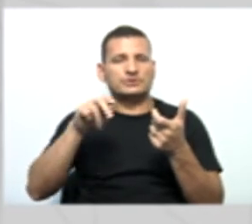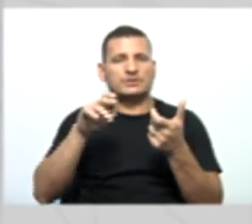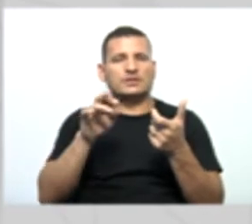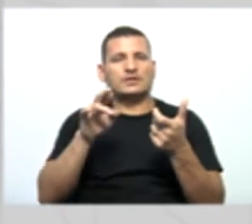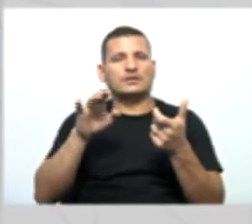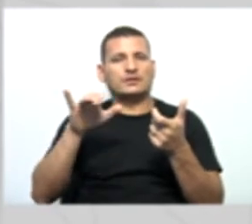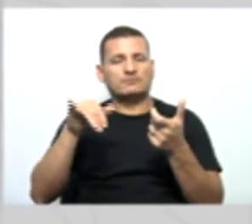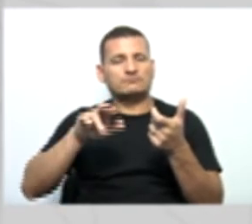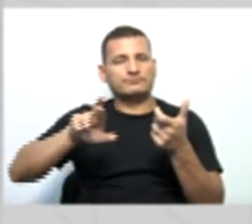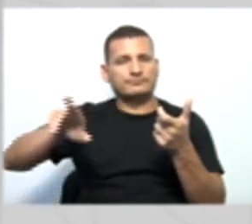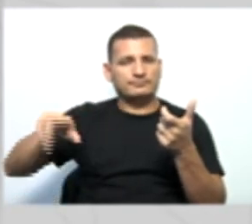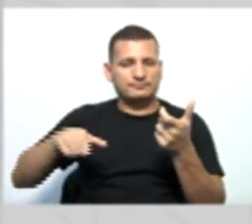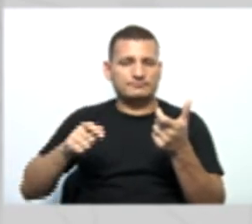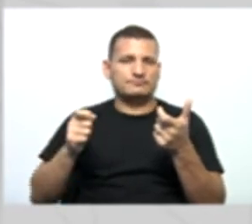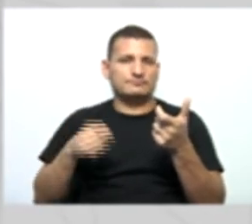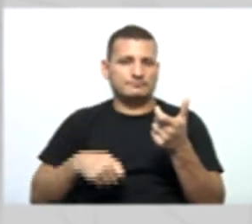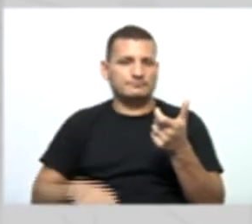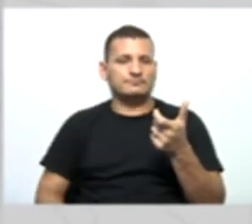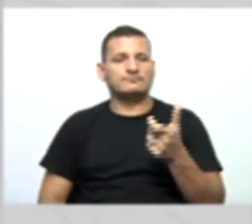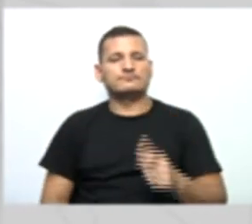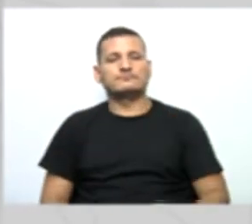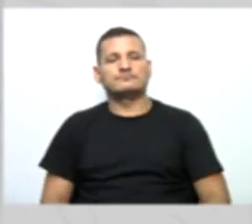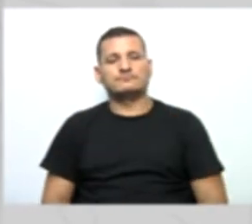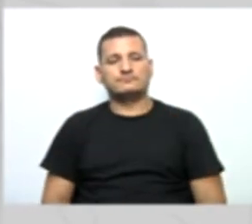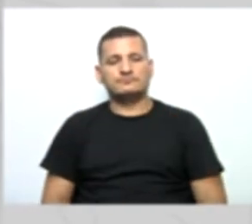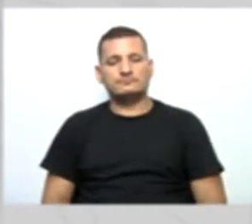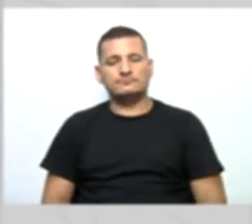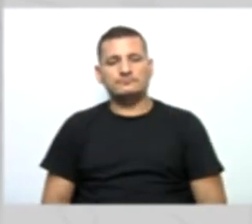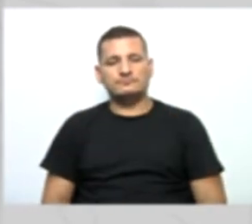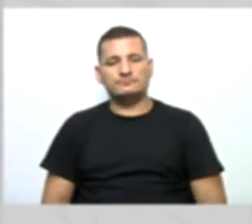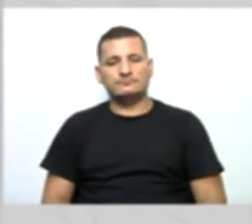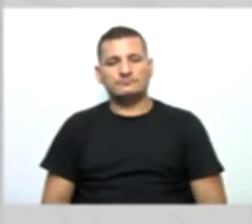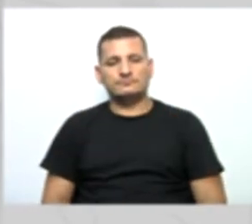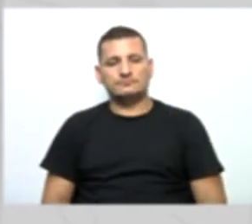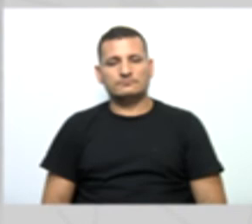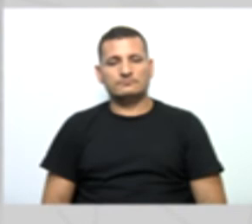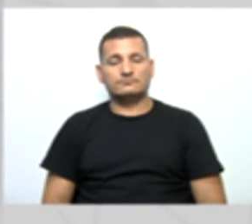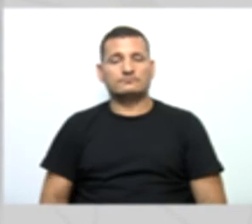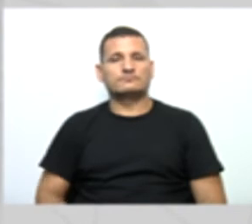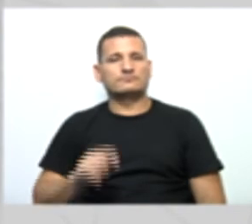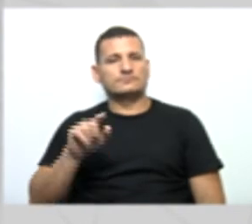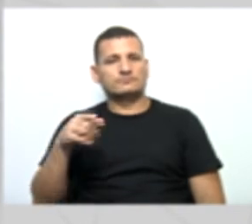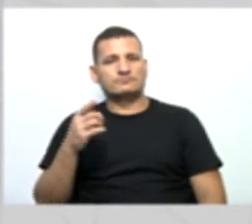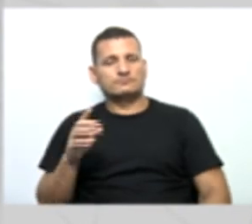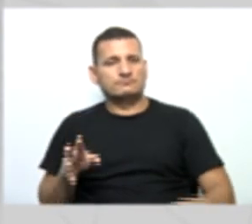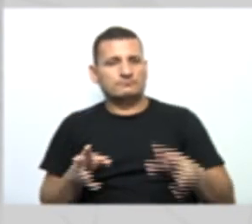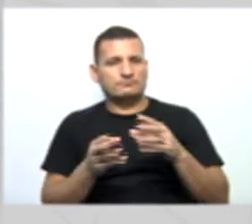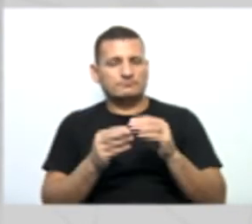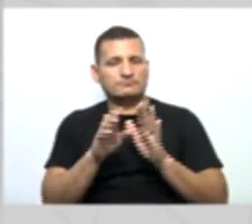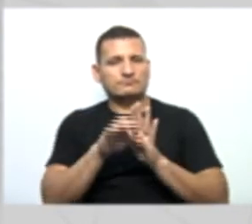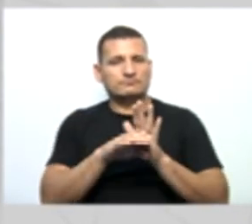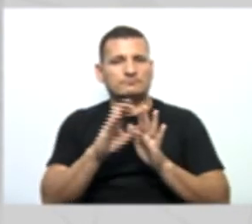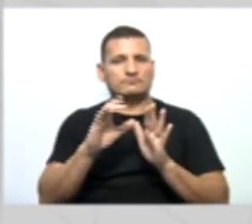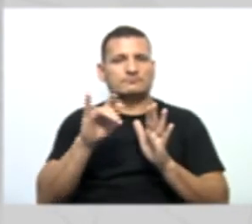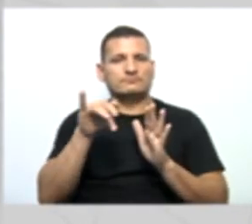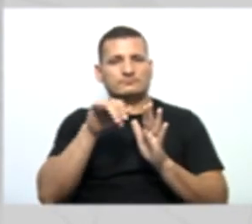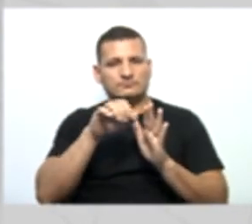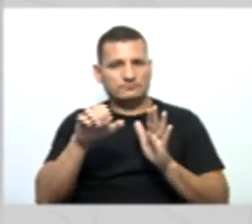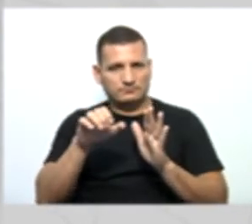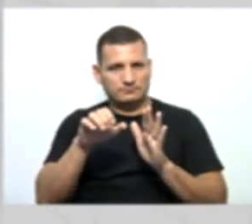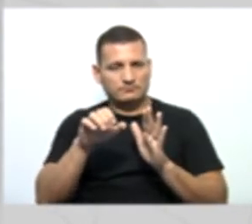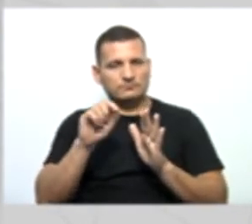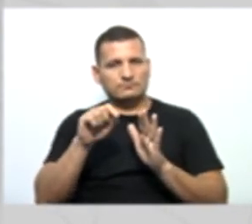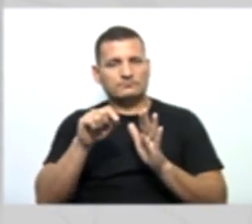objetos diferentes a partir de uma classe. Aí nós complementamos o conceito de classe a partir do conceito de